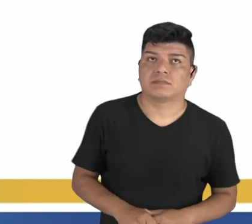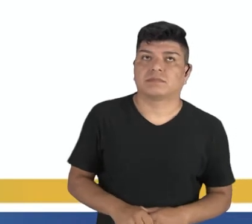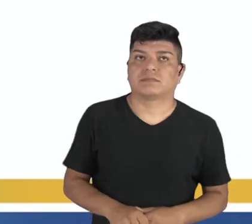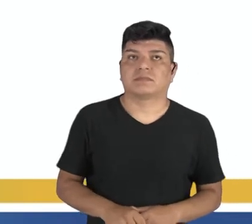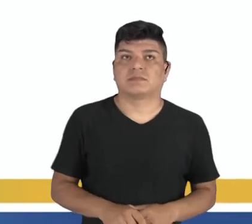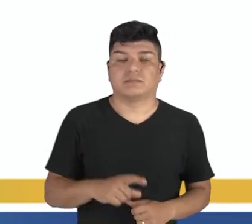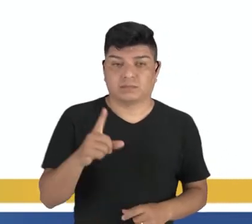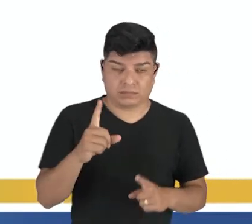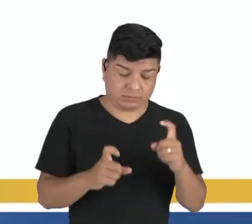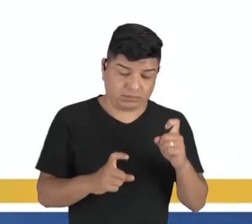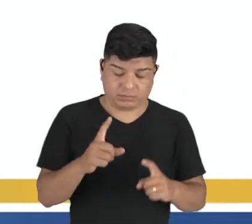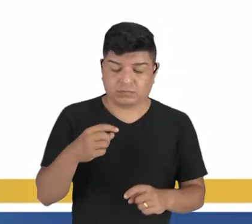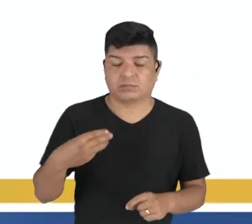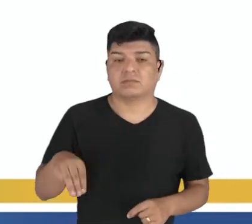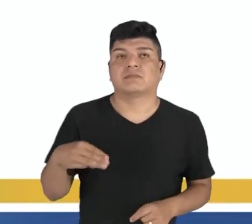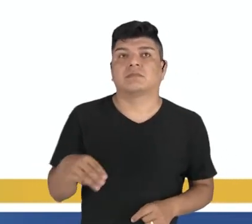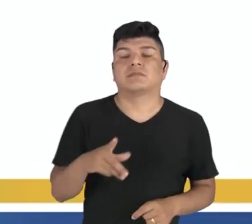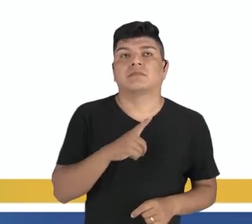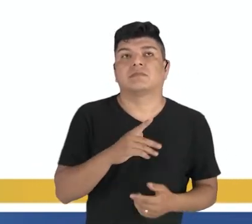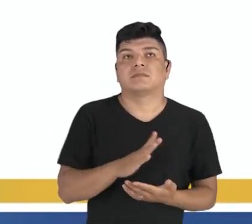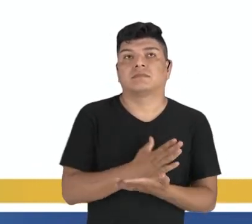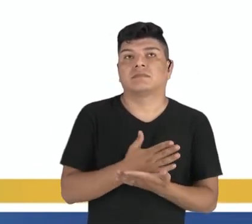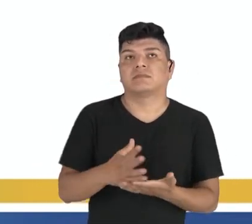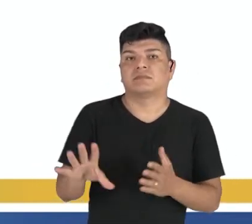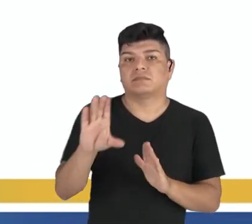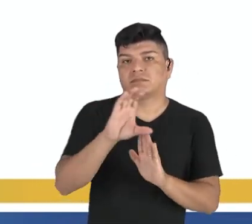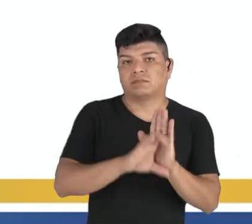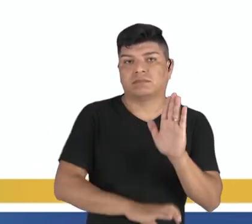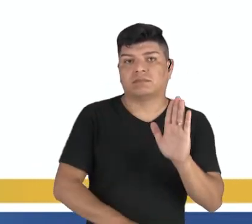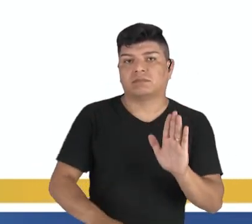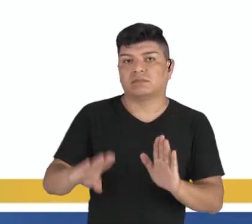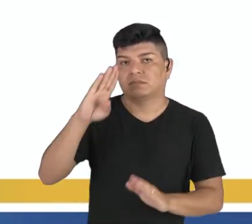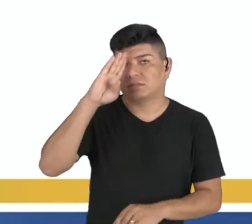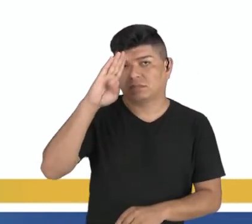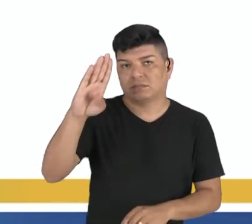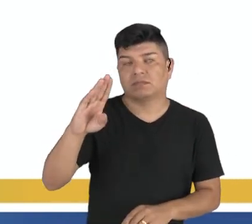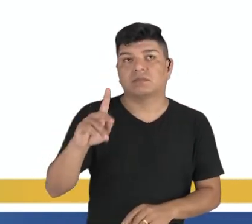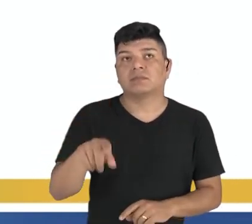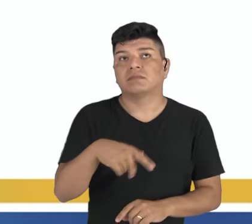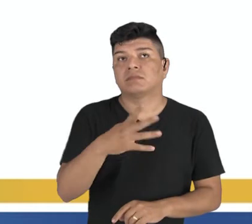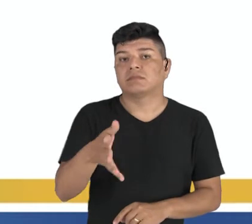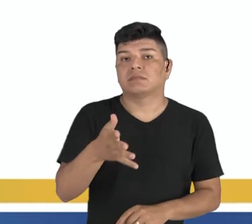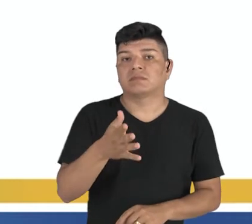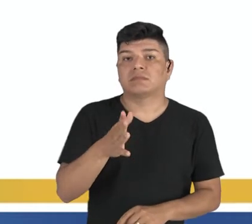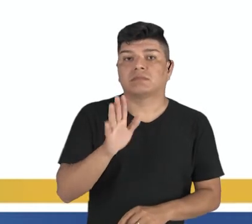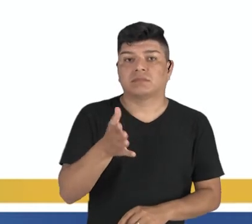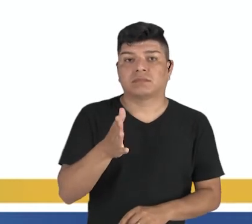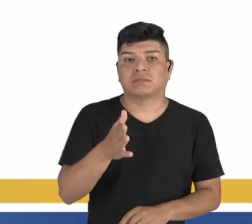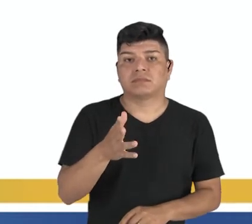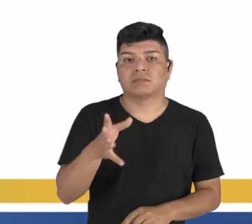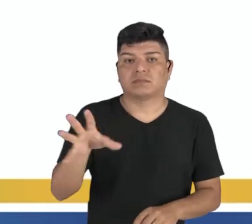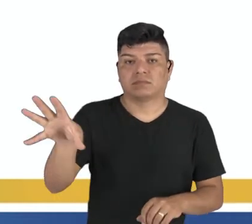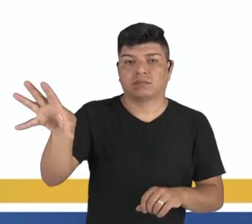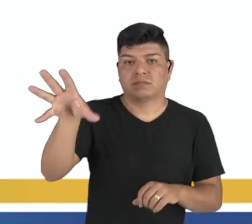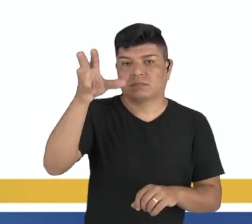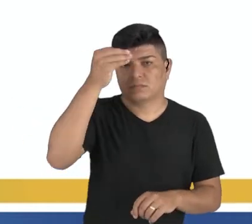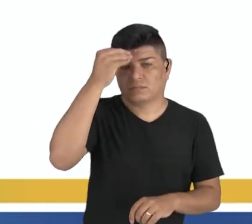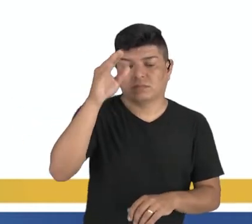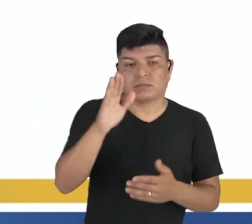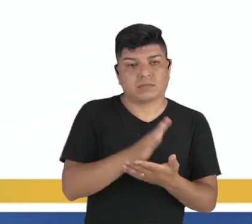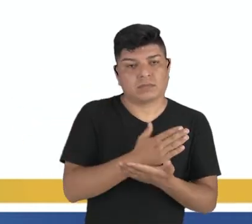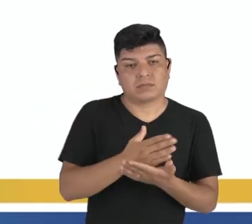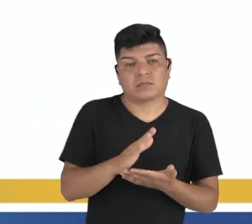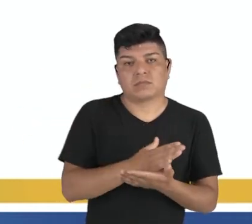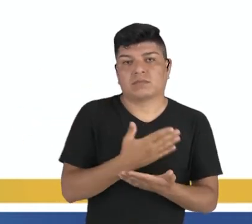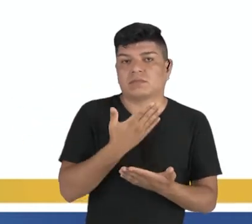Dentro das expressões algébricas, nós temos alguns conceitos que são primordiais que vocês já devem ter fixado em algum